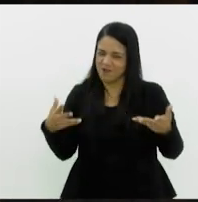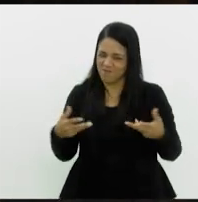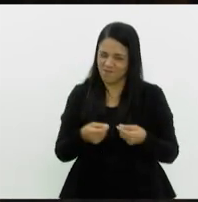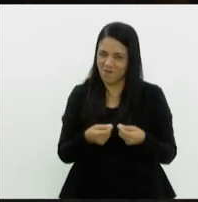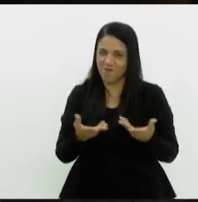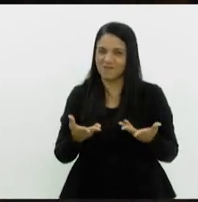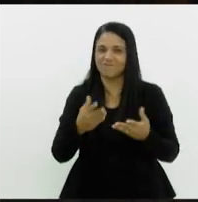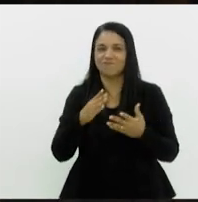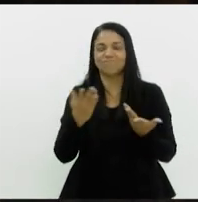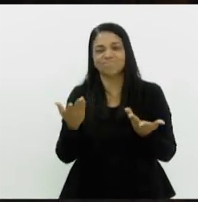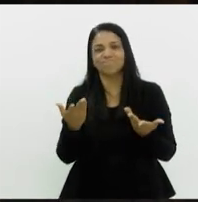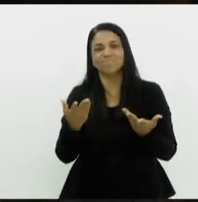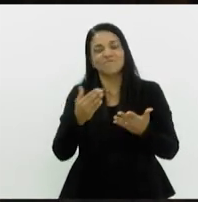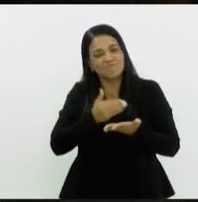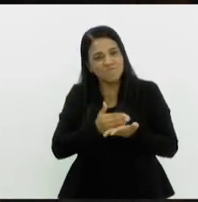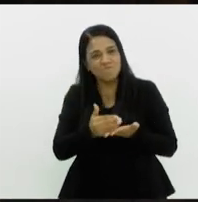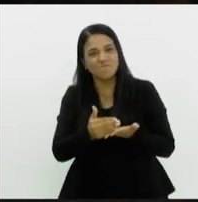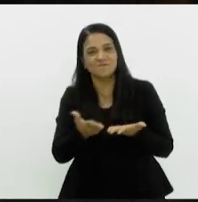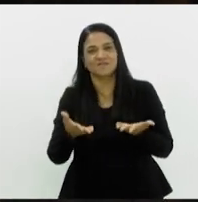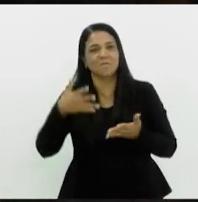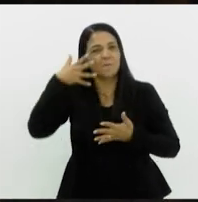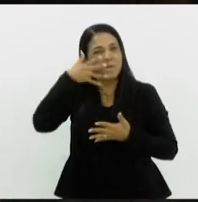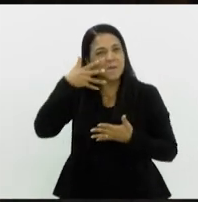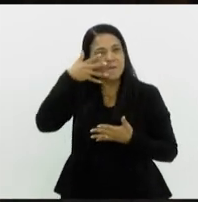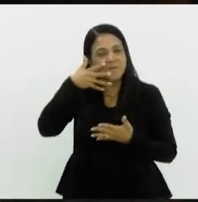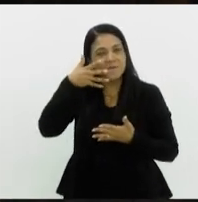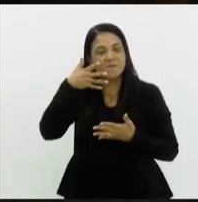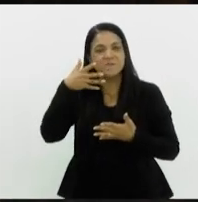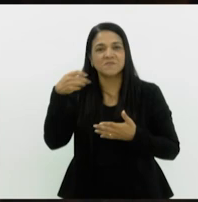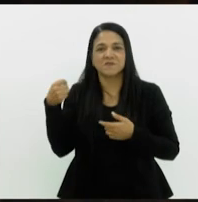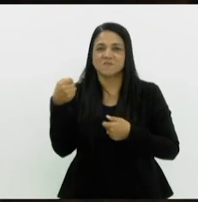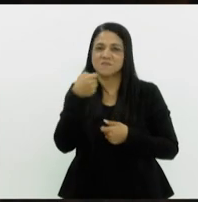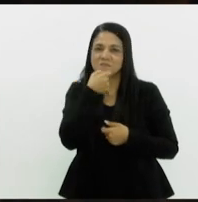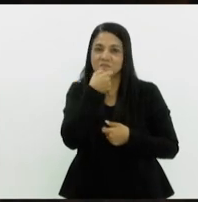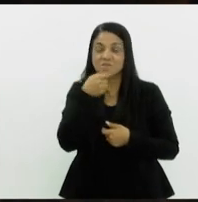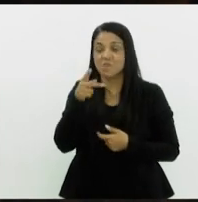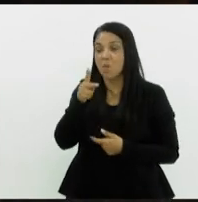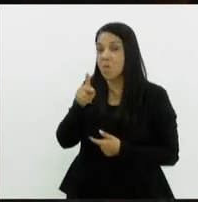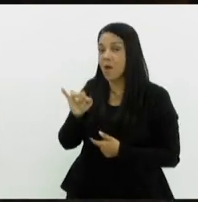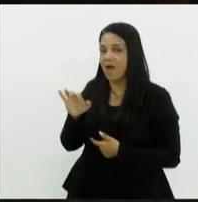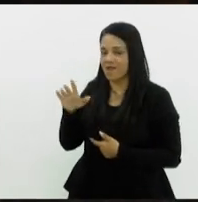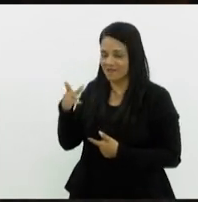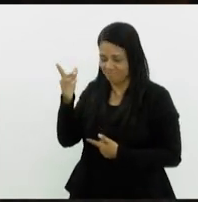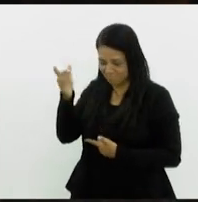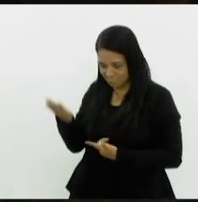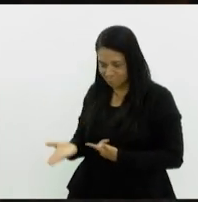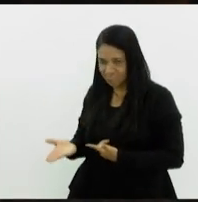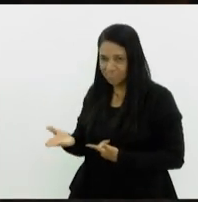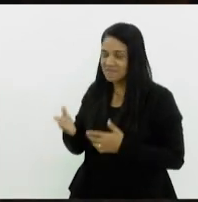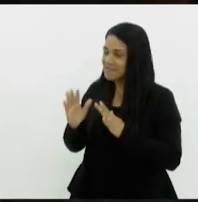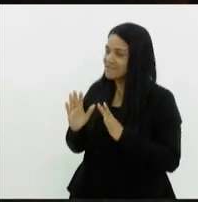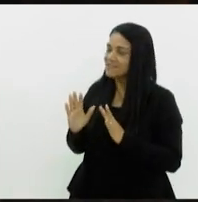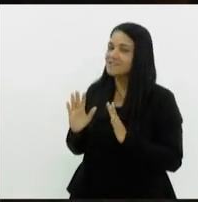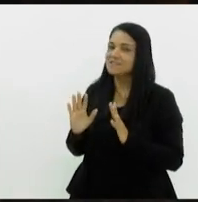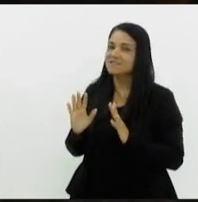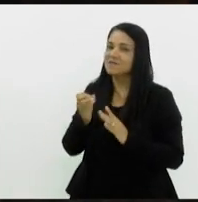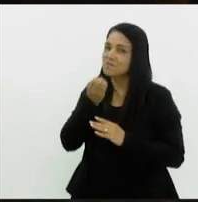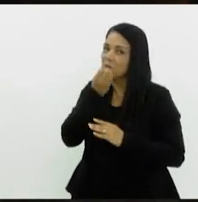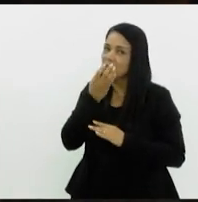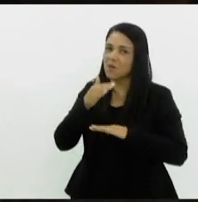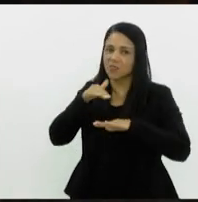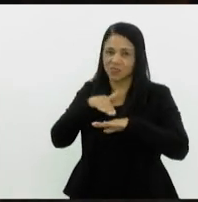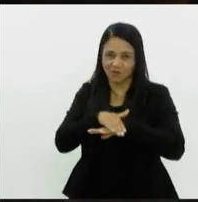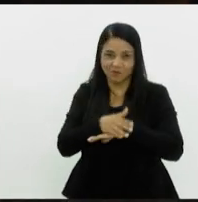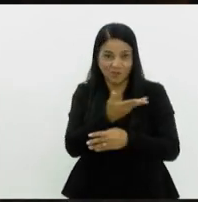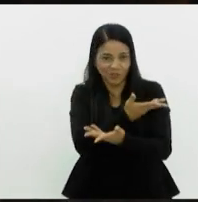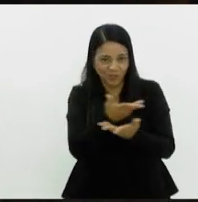queria iniciar aqui passando para o meu pai, para poder dar uma saudação também de boa noite a todos. Logo depois a